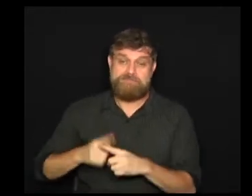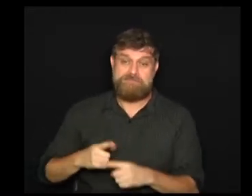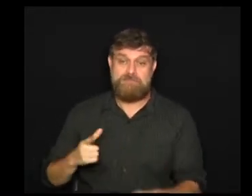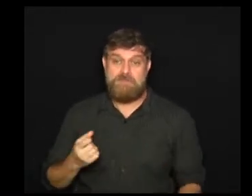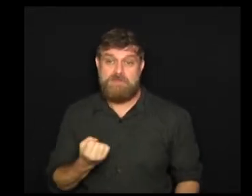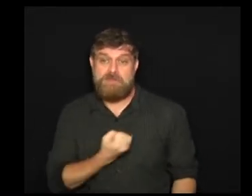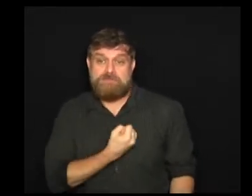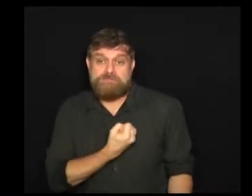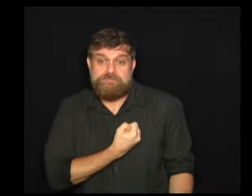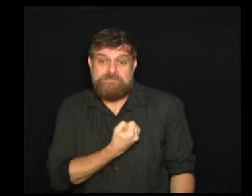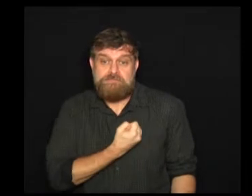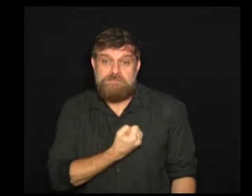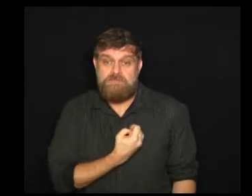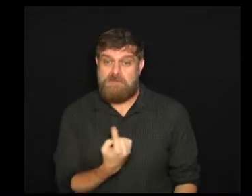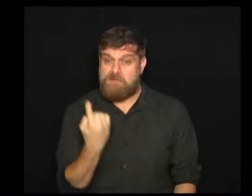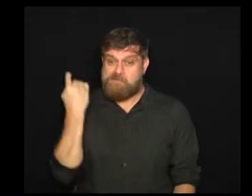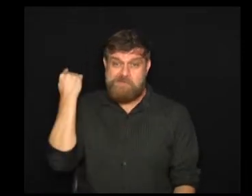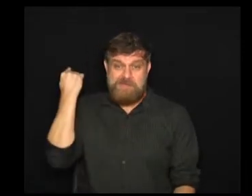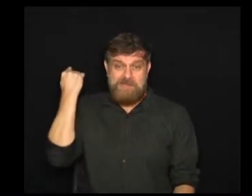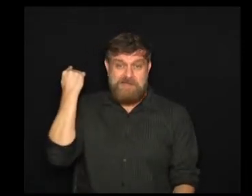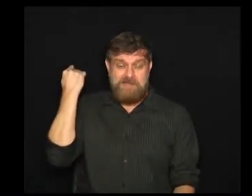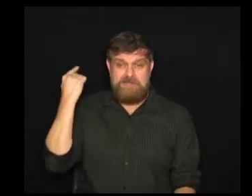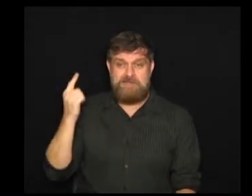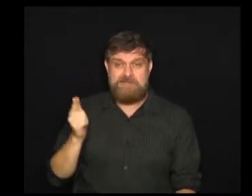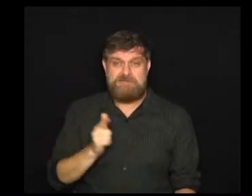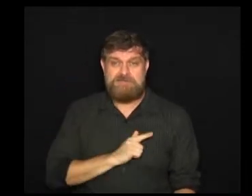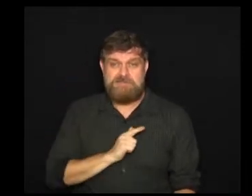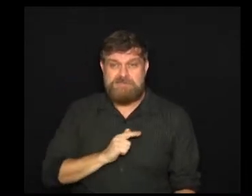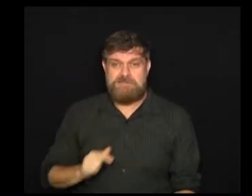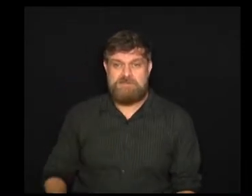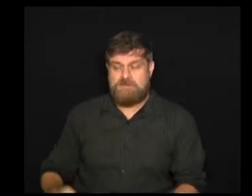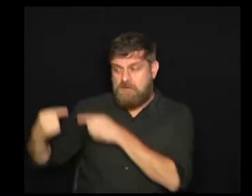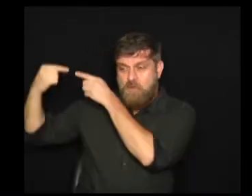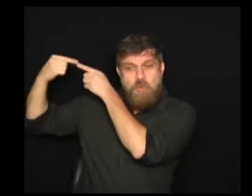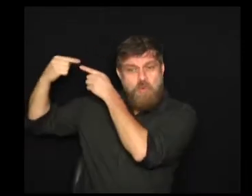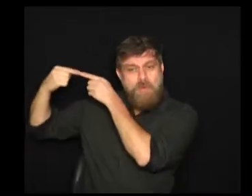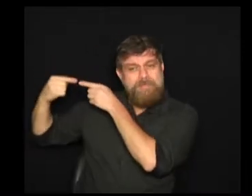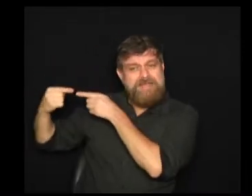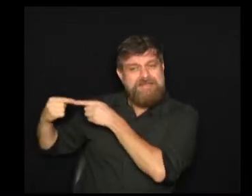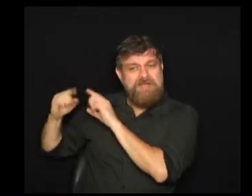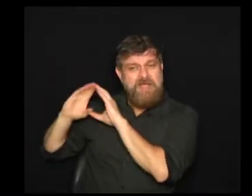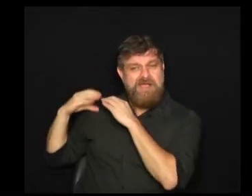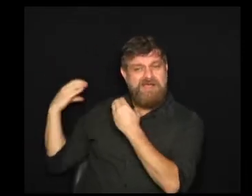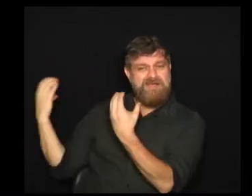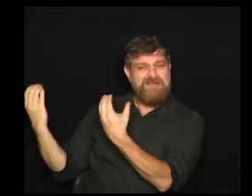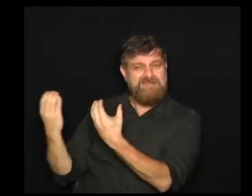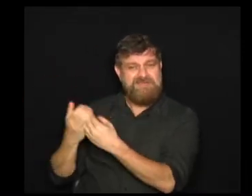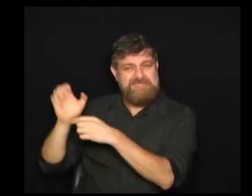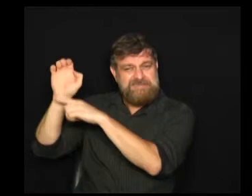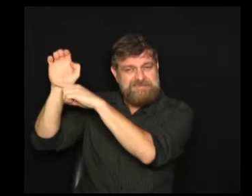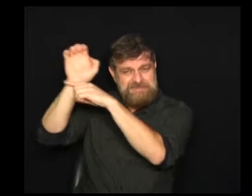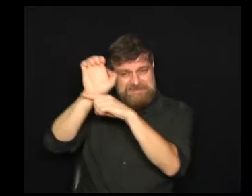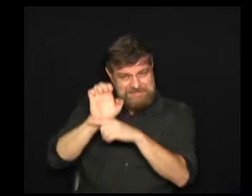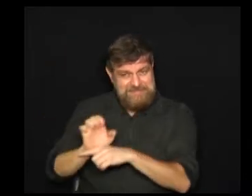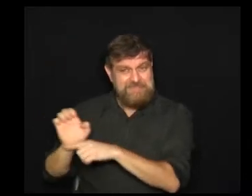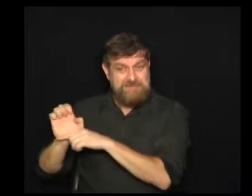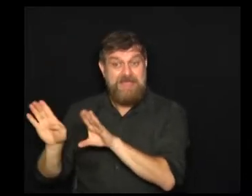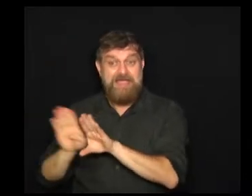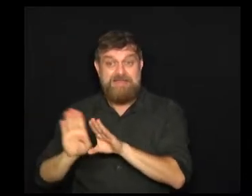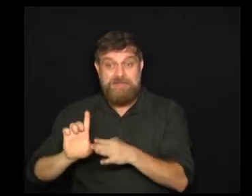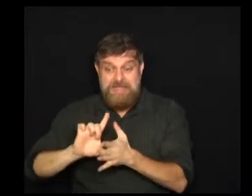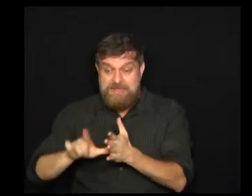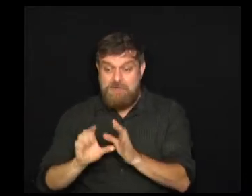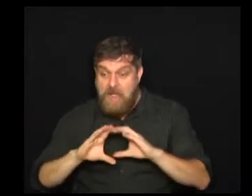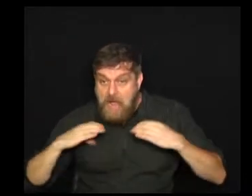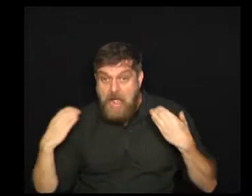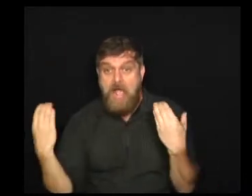números baixos do passado eles deveriam ser aderentes às conferências estaduais e federais, né,